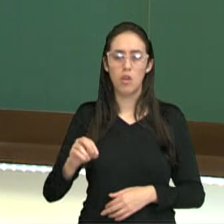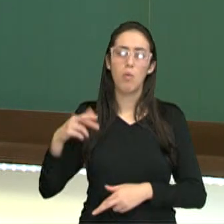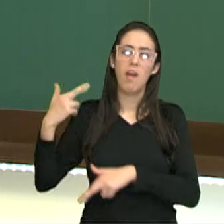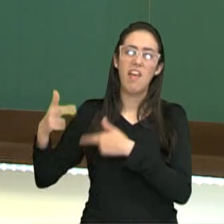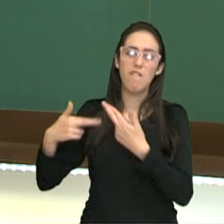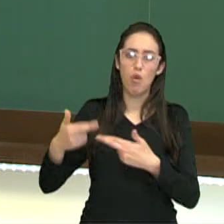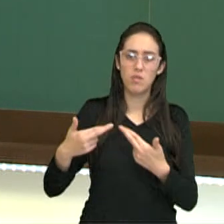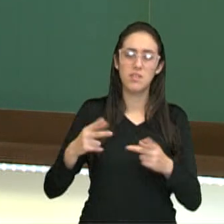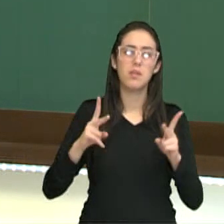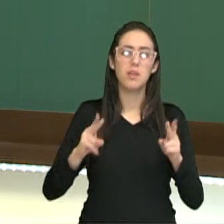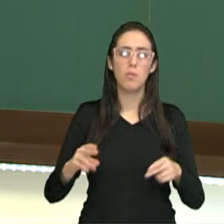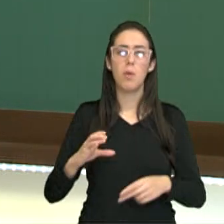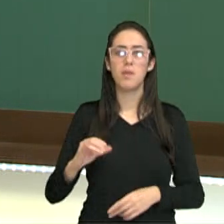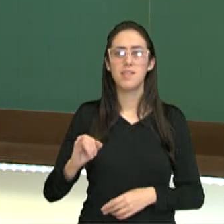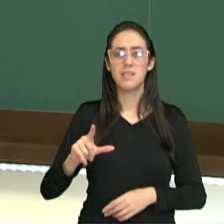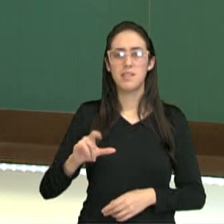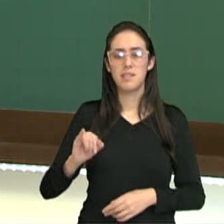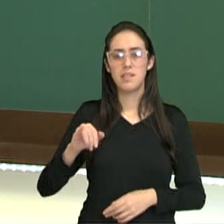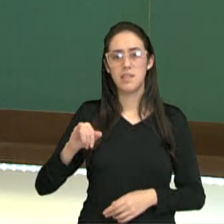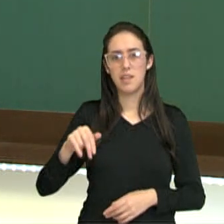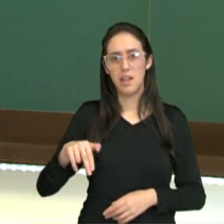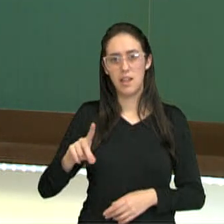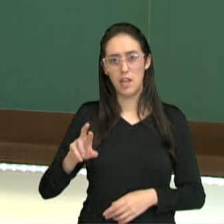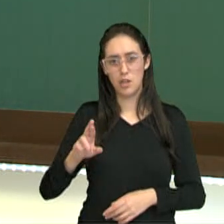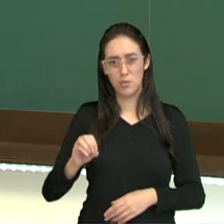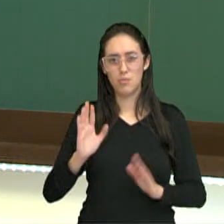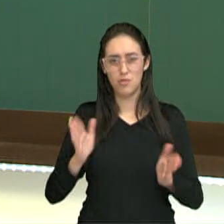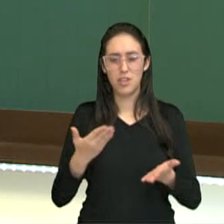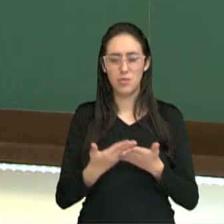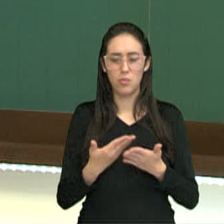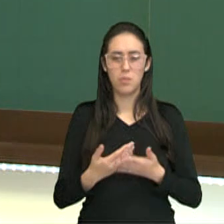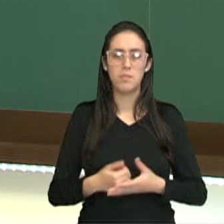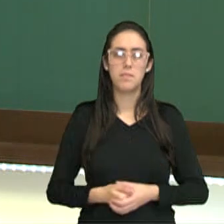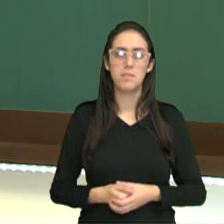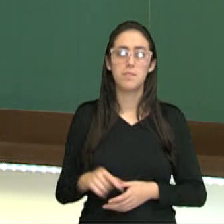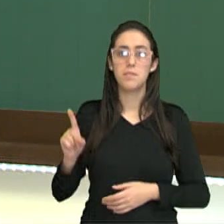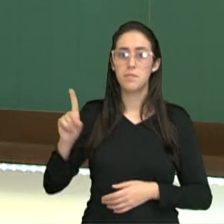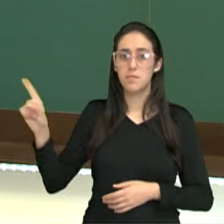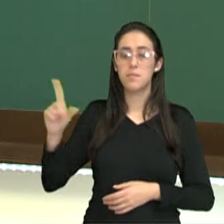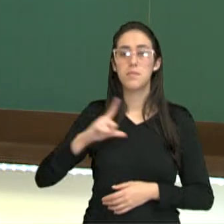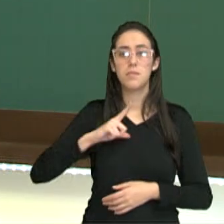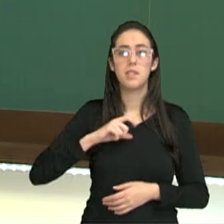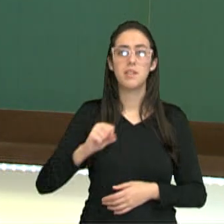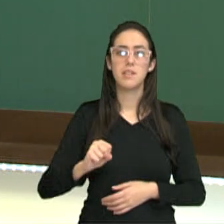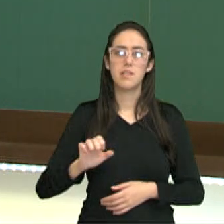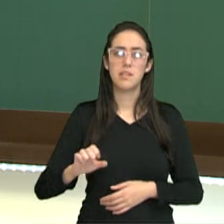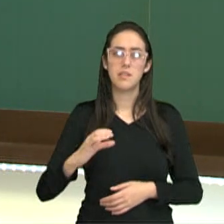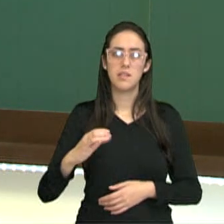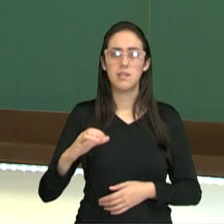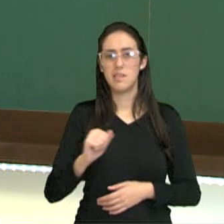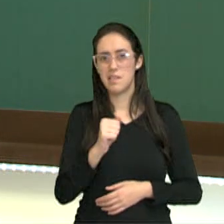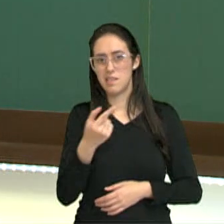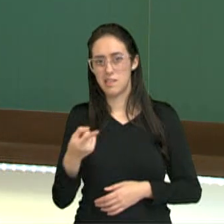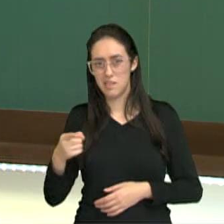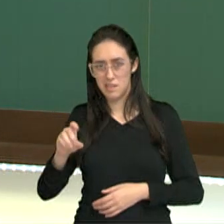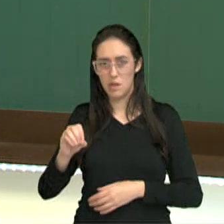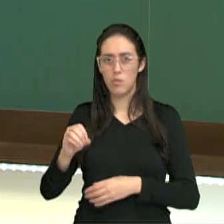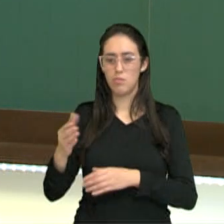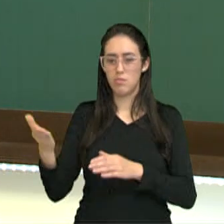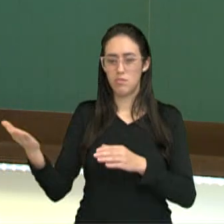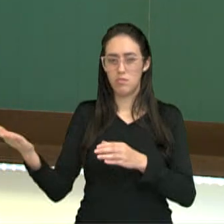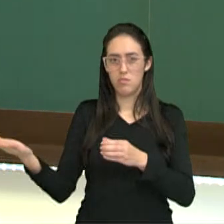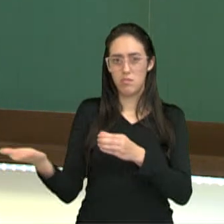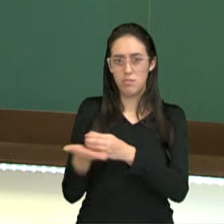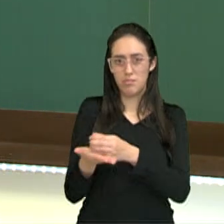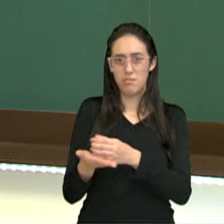como o cilindro também é, que a gente já estudou. Aqui é feito uma secção aqui nesse nosso cone que